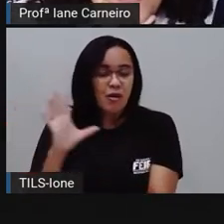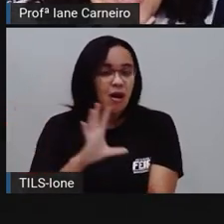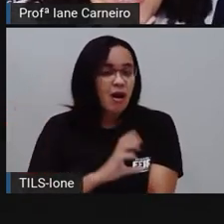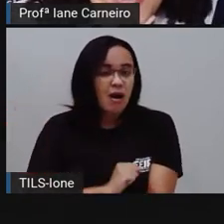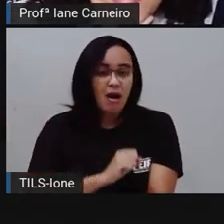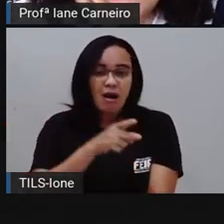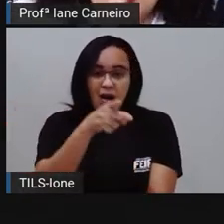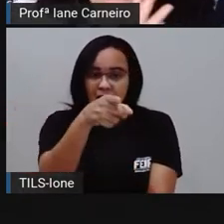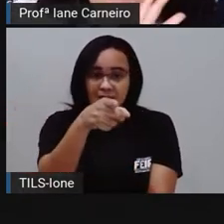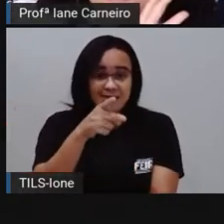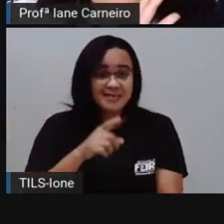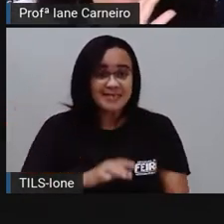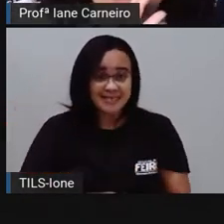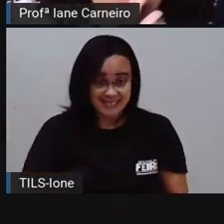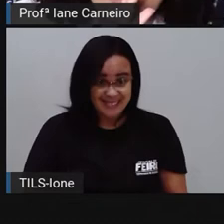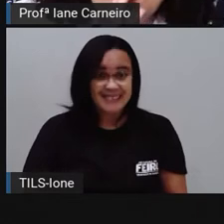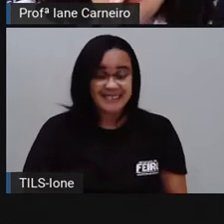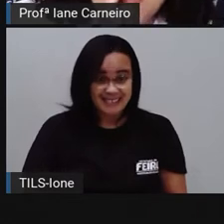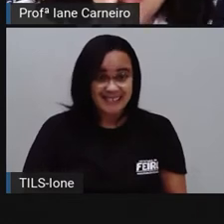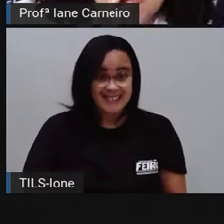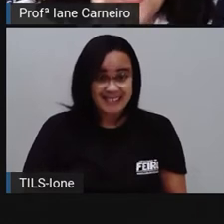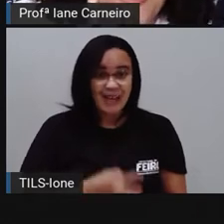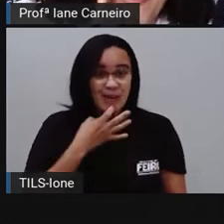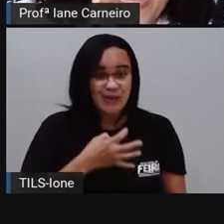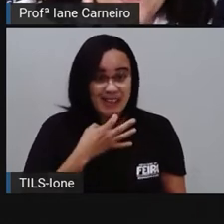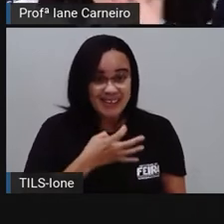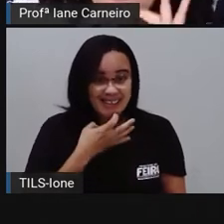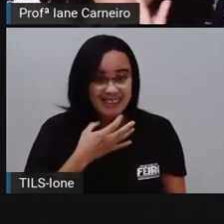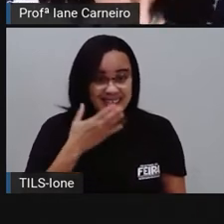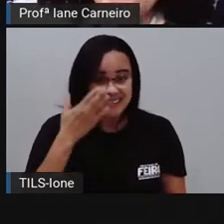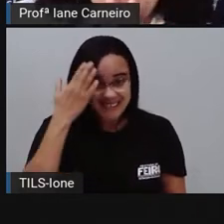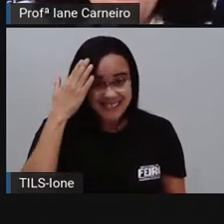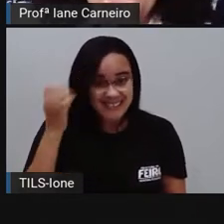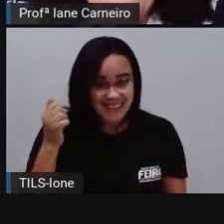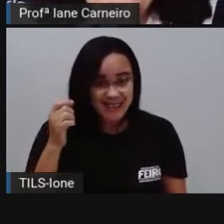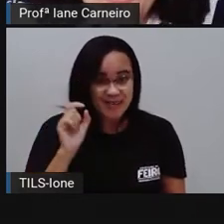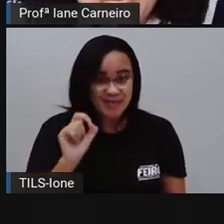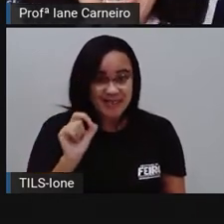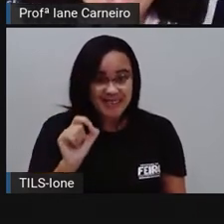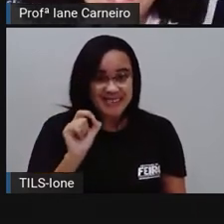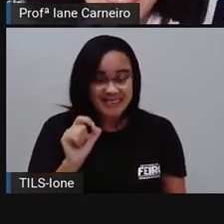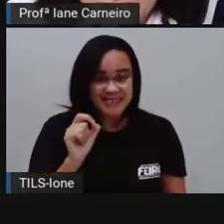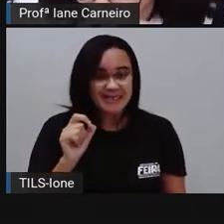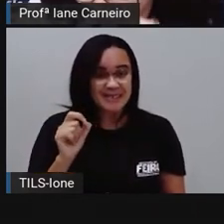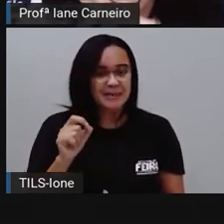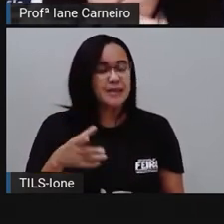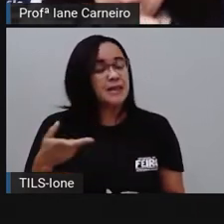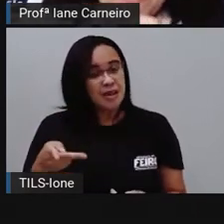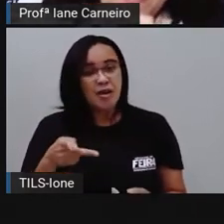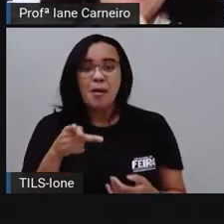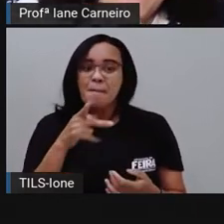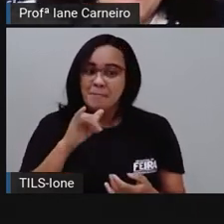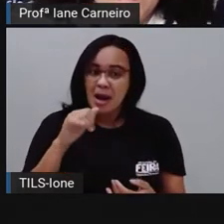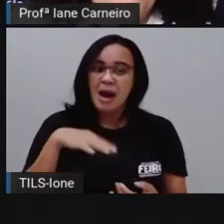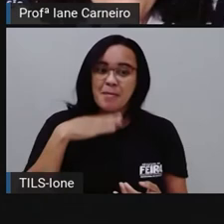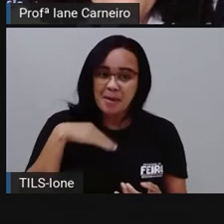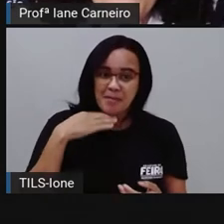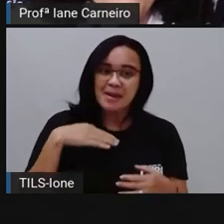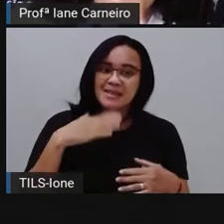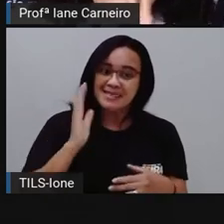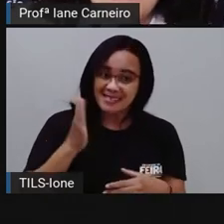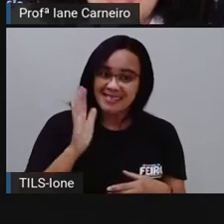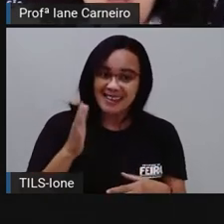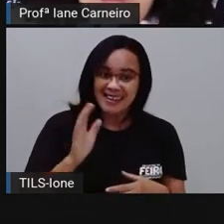já ouviram falar nele? Certamente a mamãe de vocês aí, o papai, já ouviram alguma música dele, ó. É